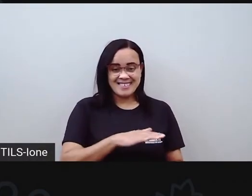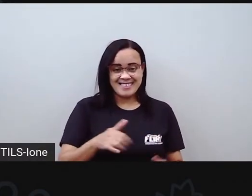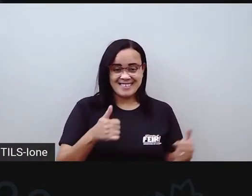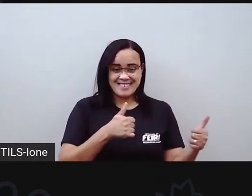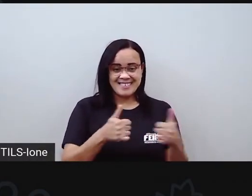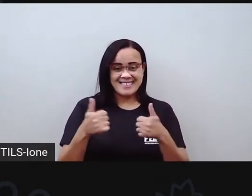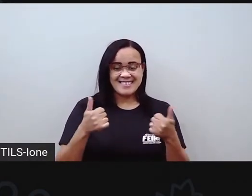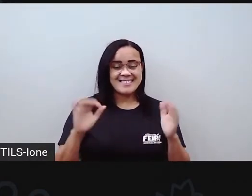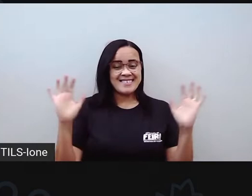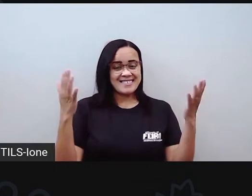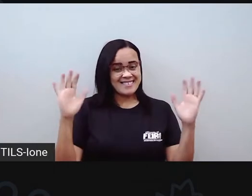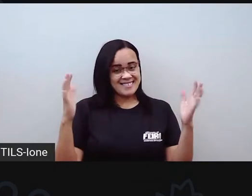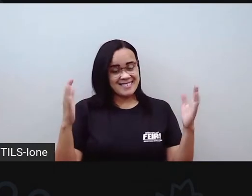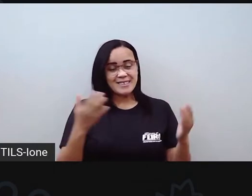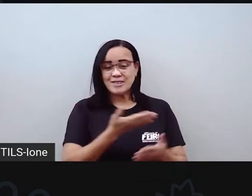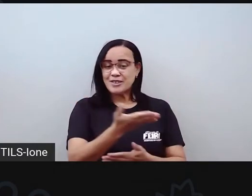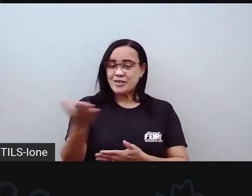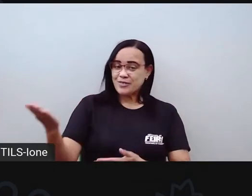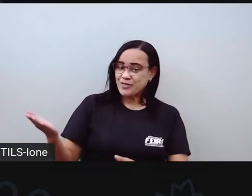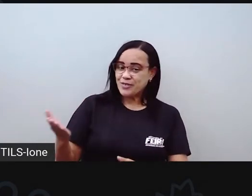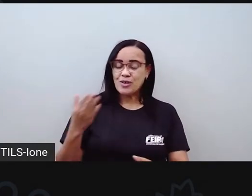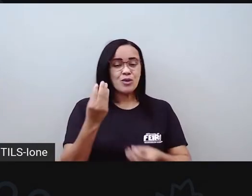meninada! Como é que vocês estão?